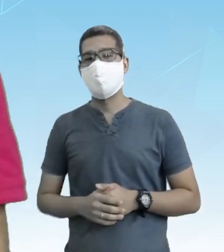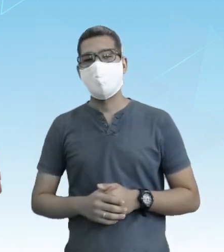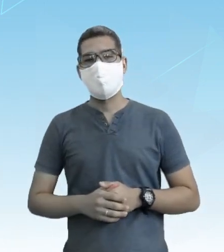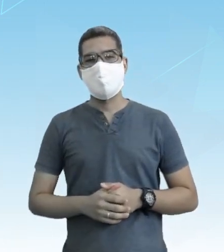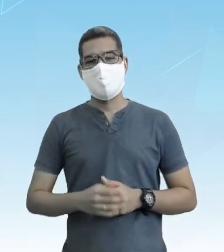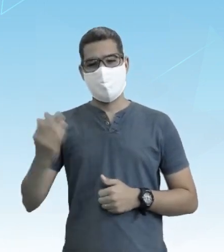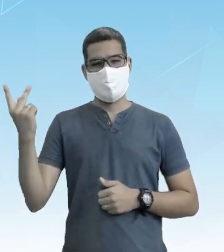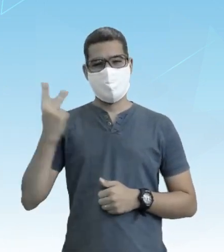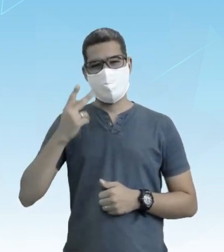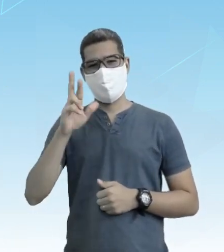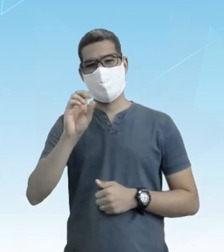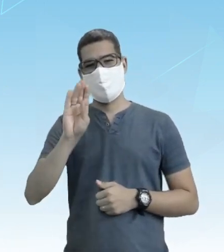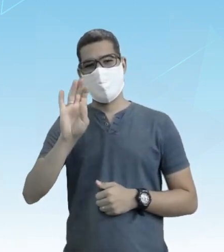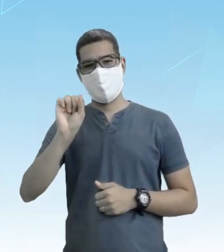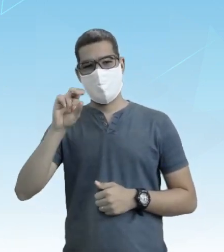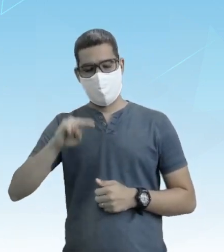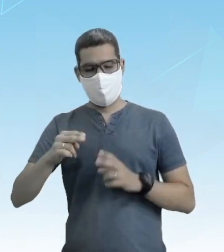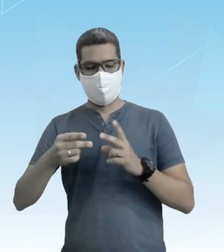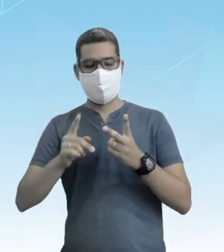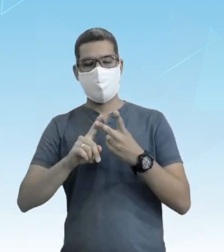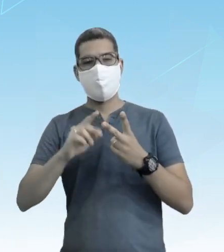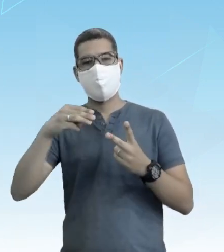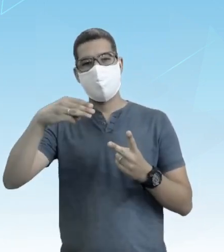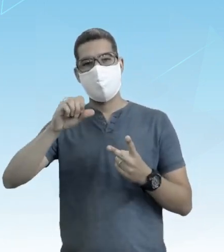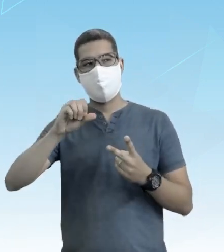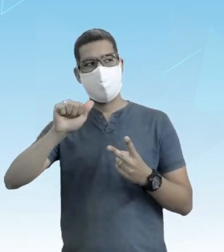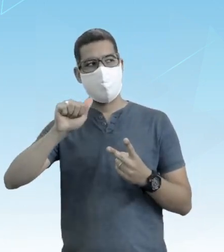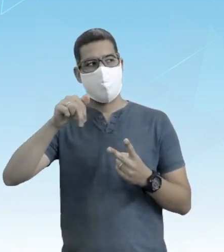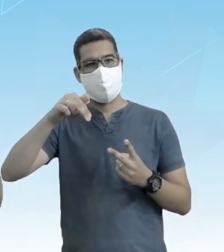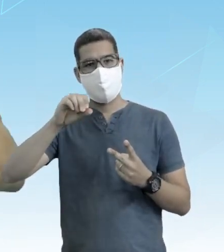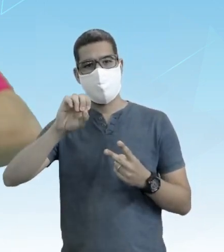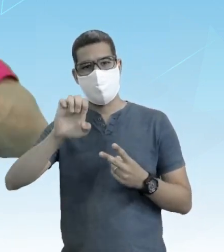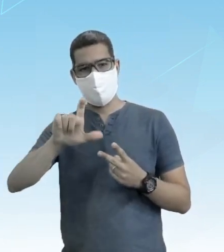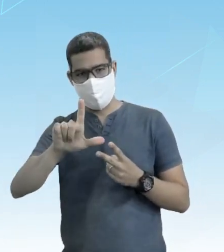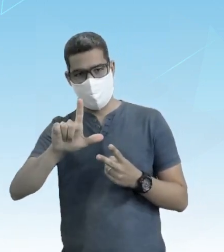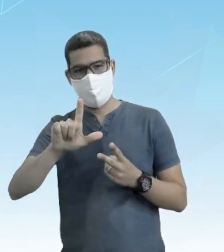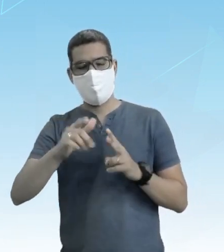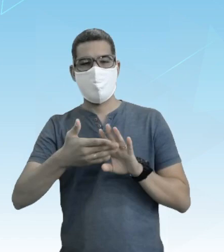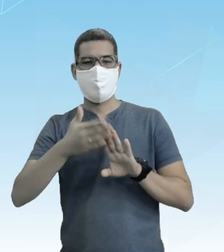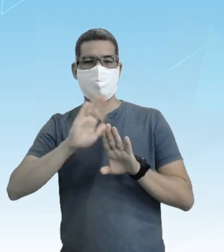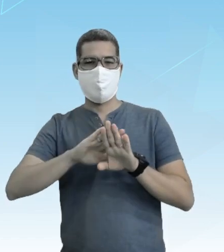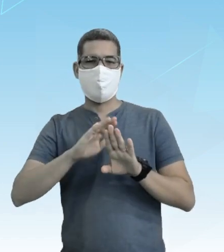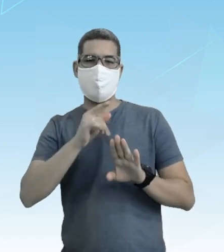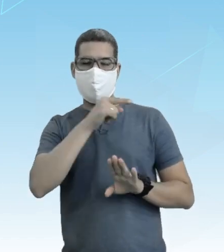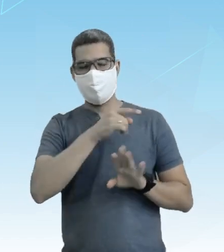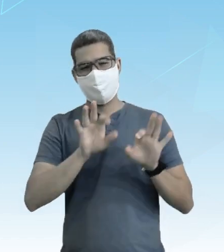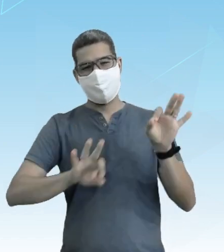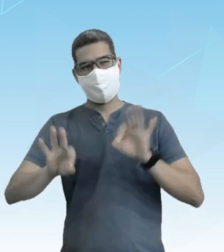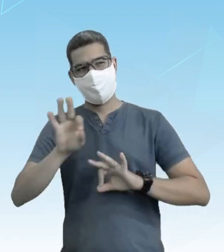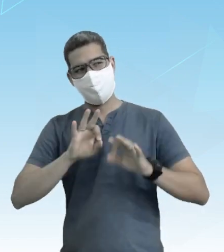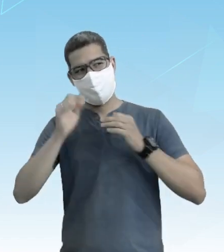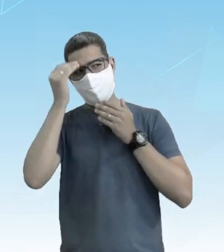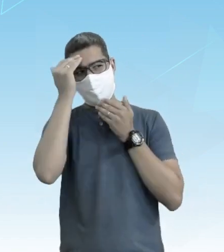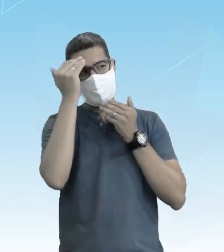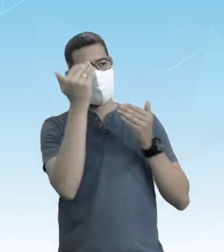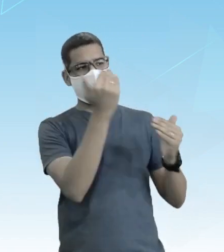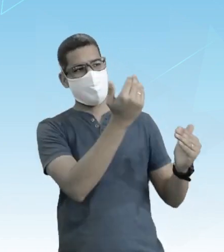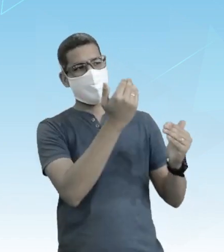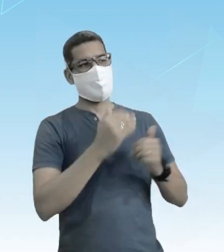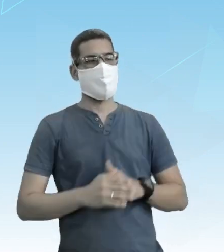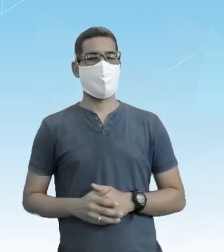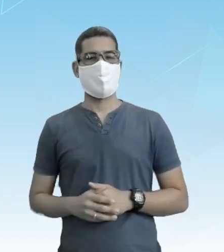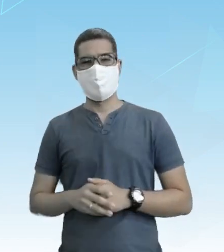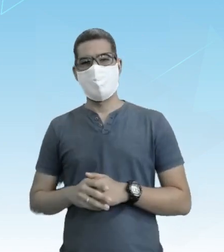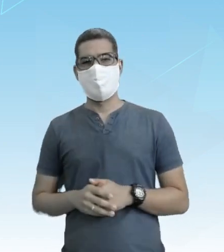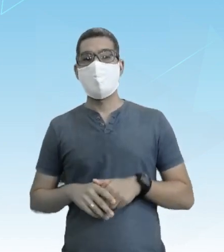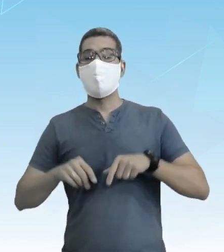meu xará, a Manuel aqui do som. Então lembrar aqui, fazendo uma pequena síntese do que nós temos aqui na aula de